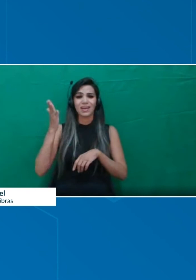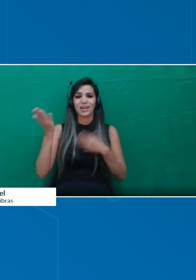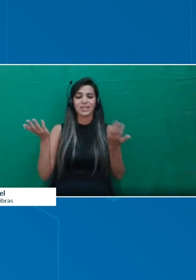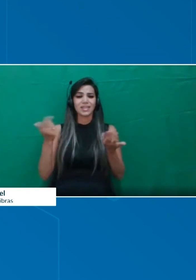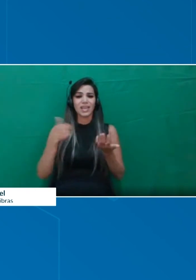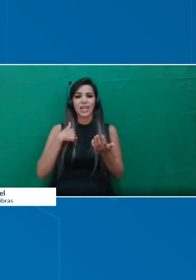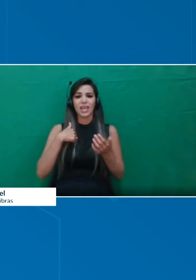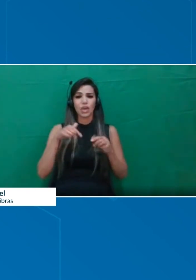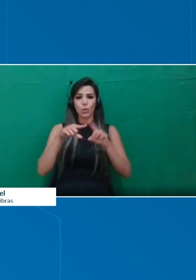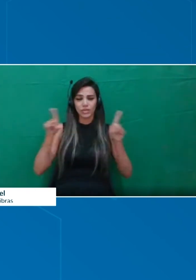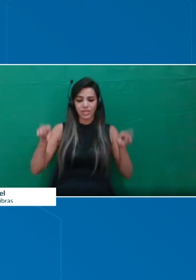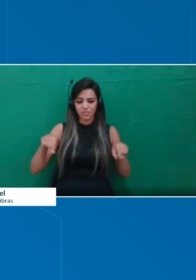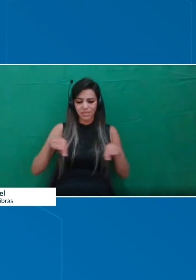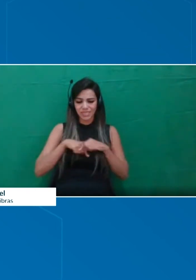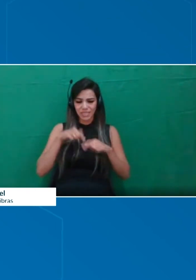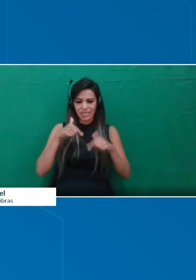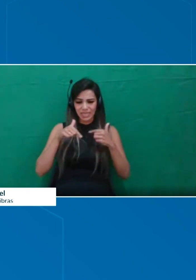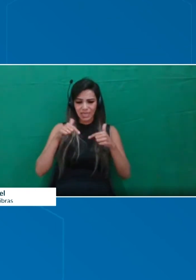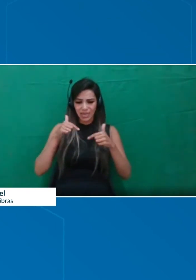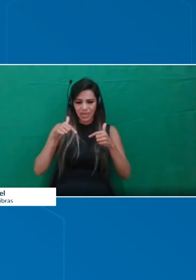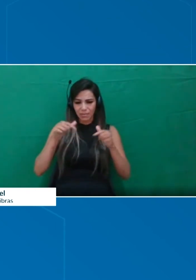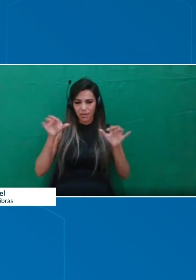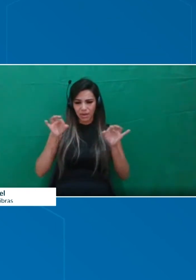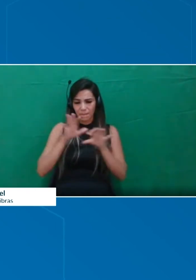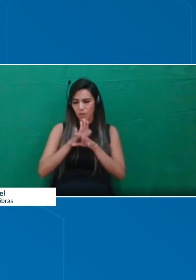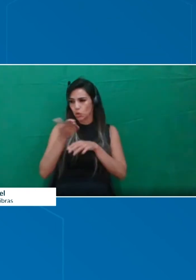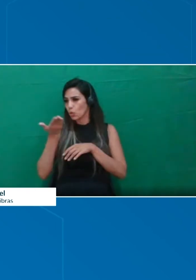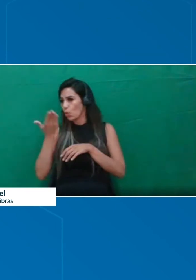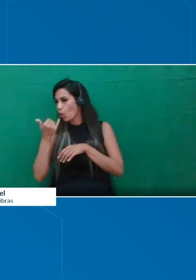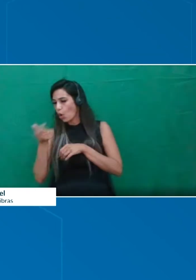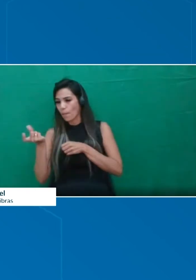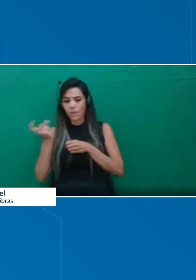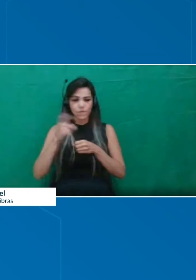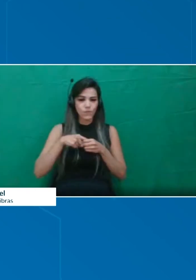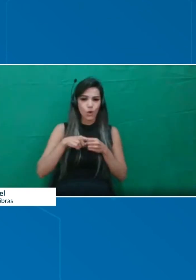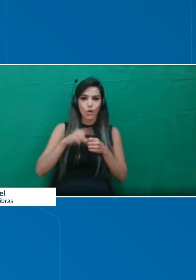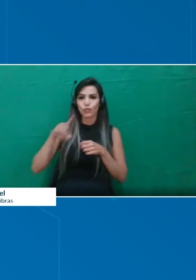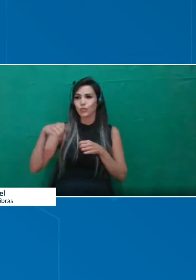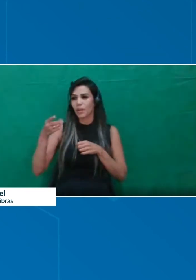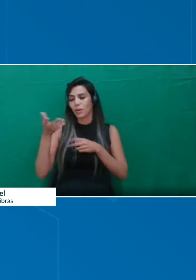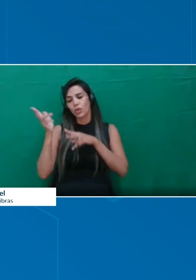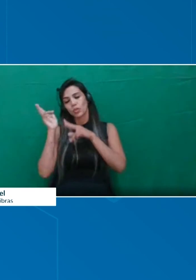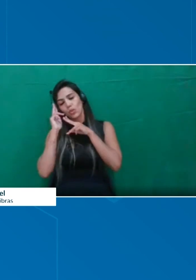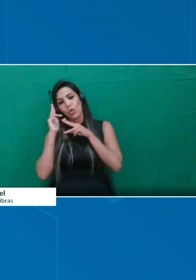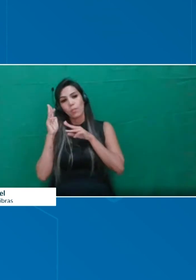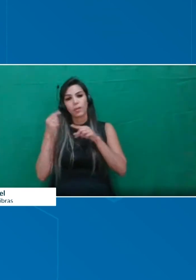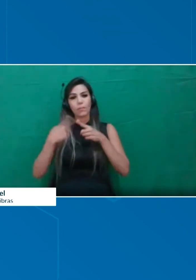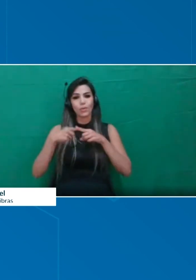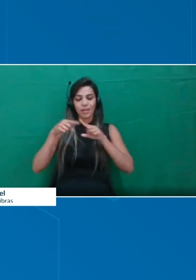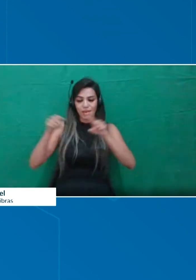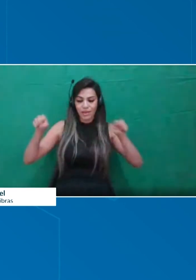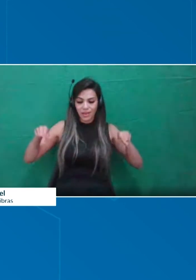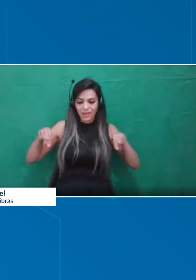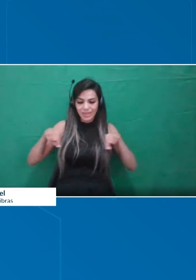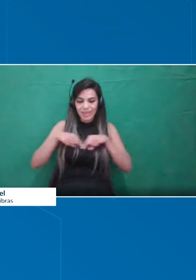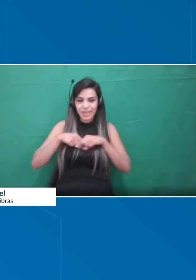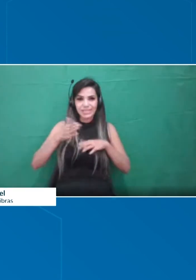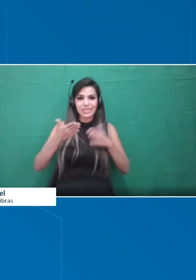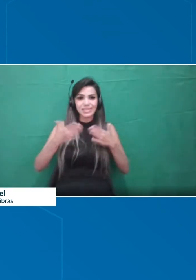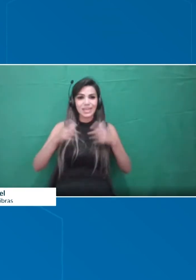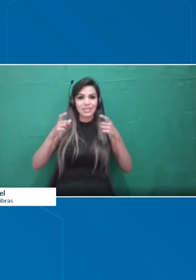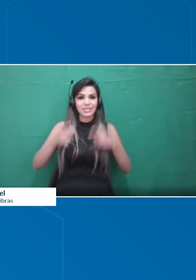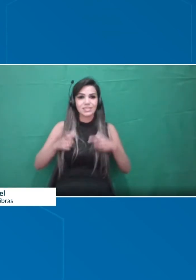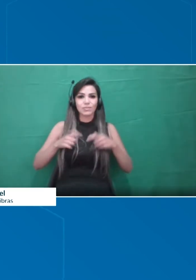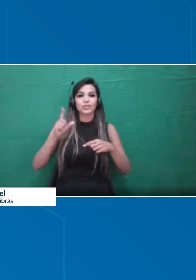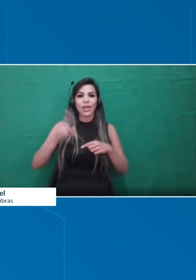para dormir, fazer uma refeição ou outra, porque essa caixinha aqui acaba sendo meu espaço o tempo inteiro, ao longo do dia. A gente